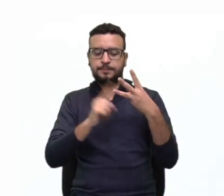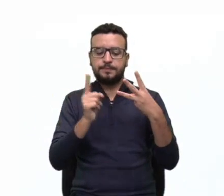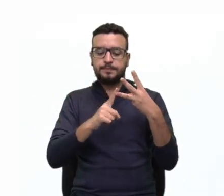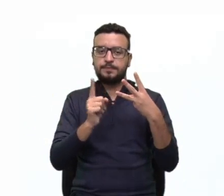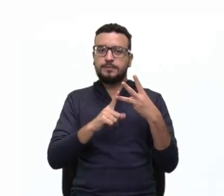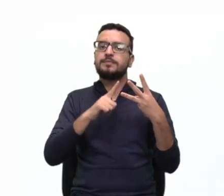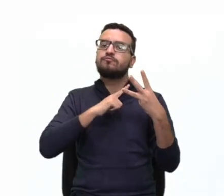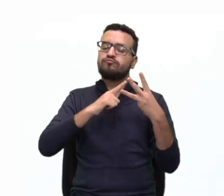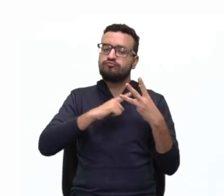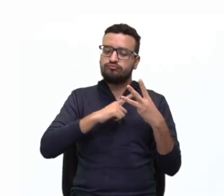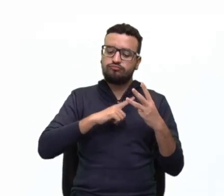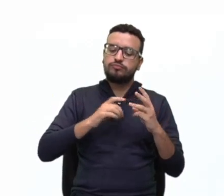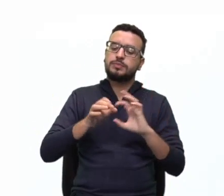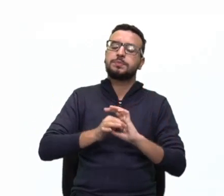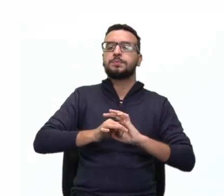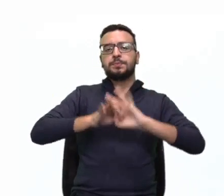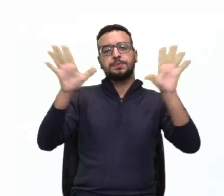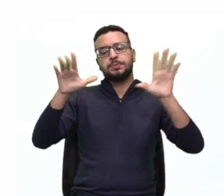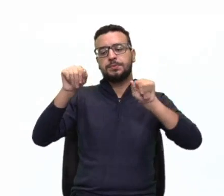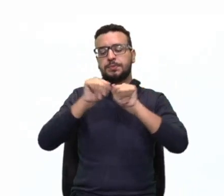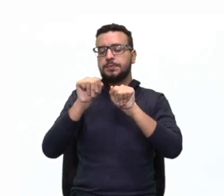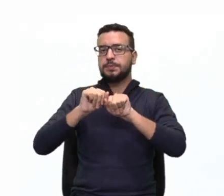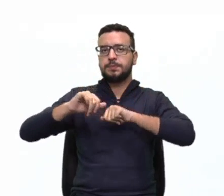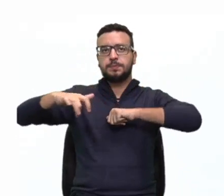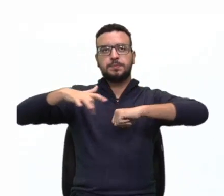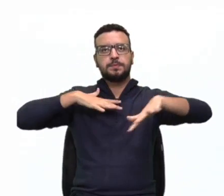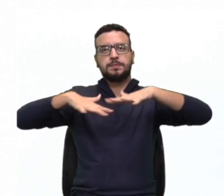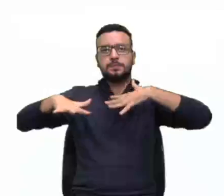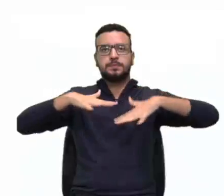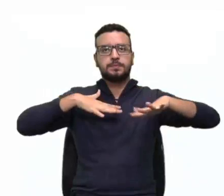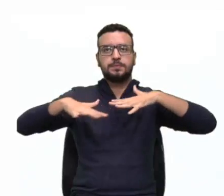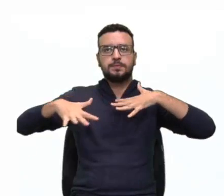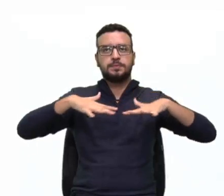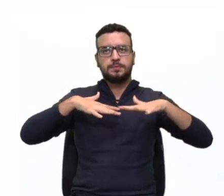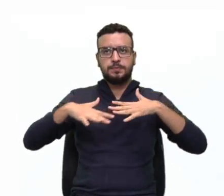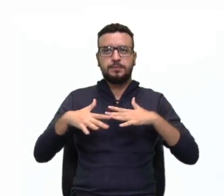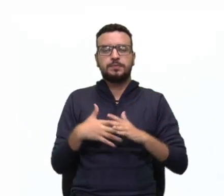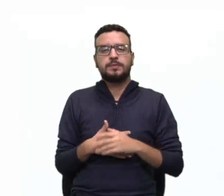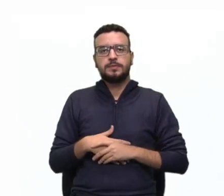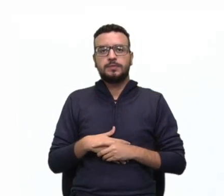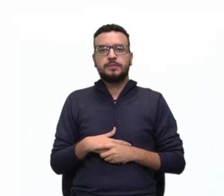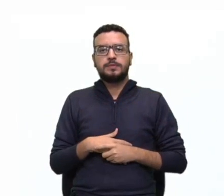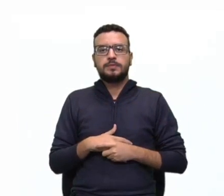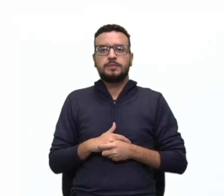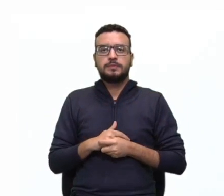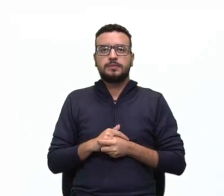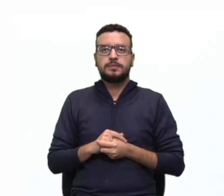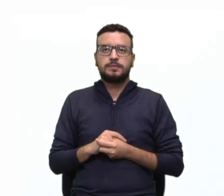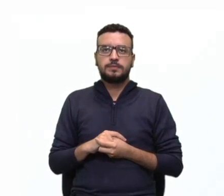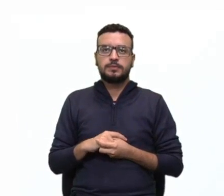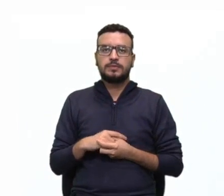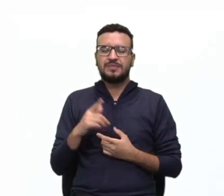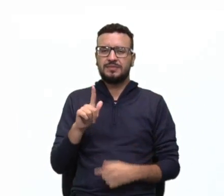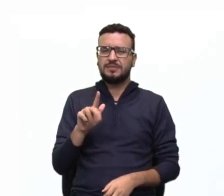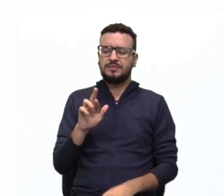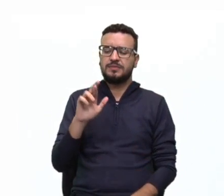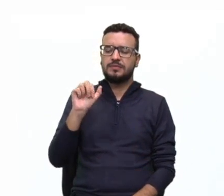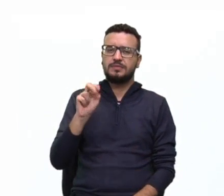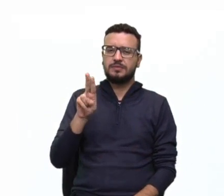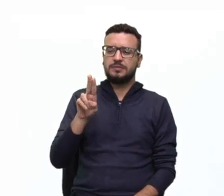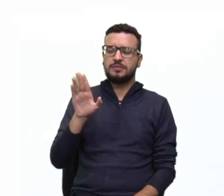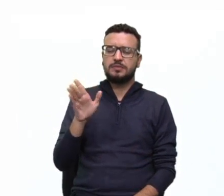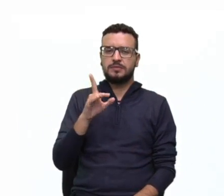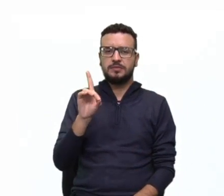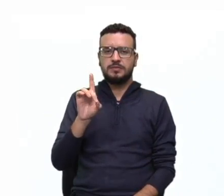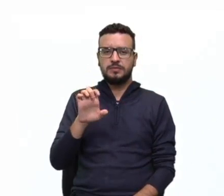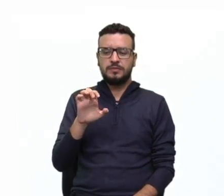de liberdade. Professor, o que é o grau de liberdade? O grau de liberdade são as